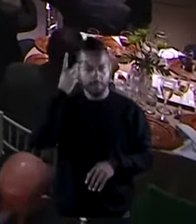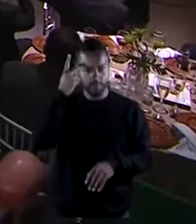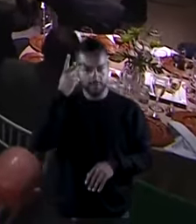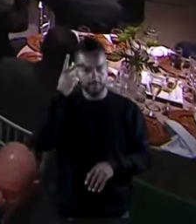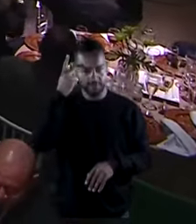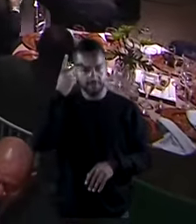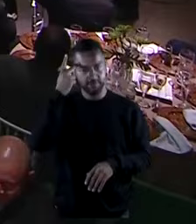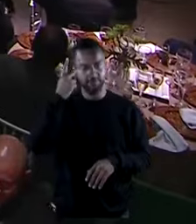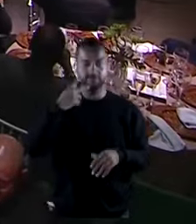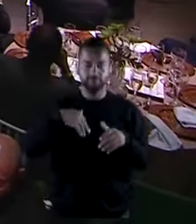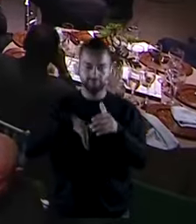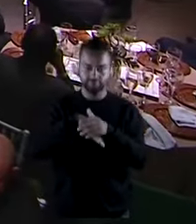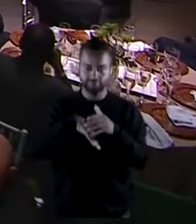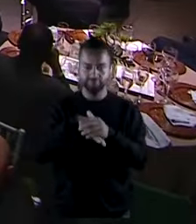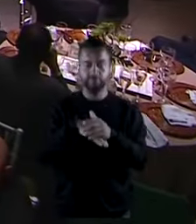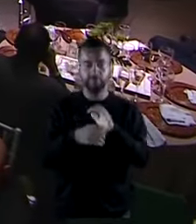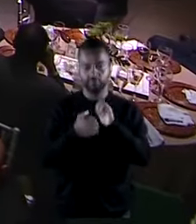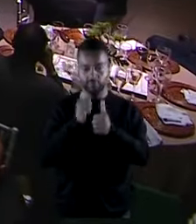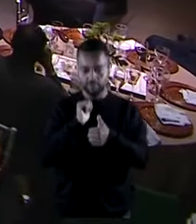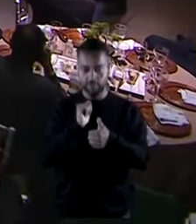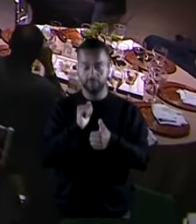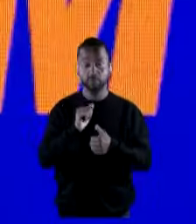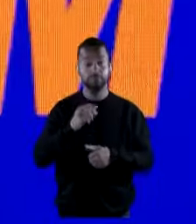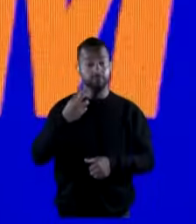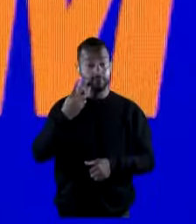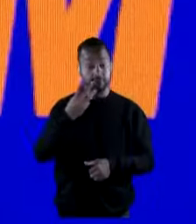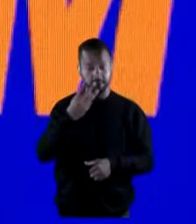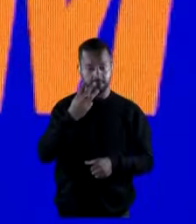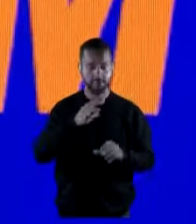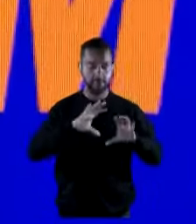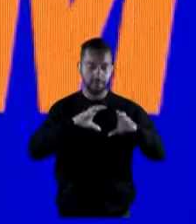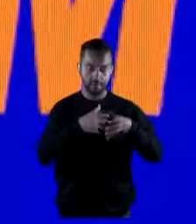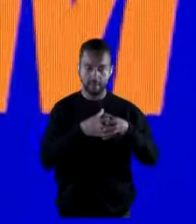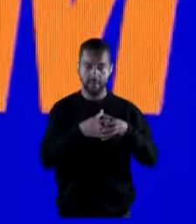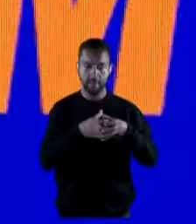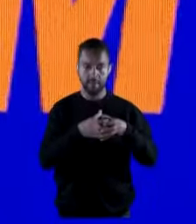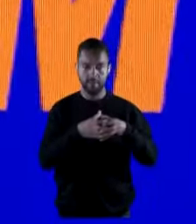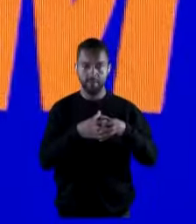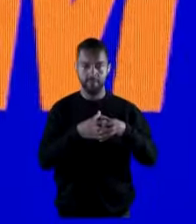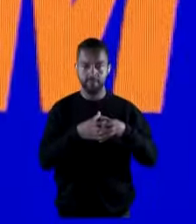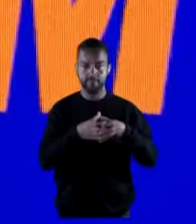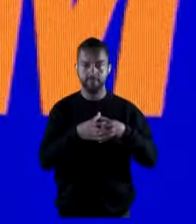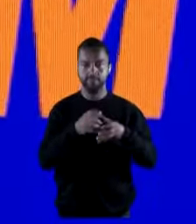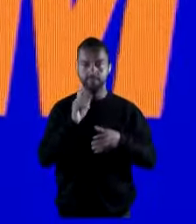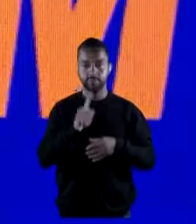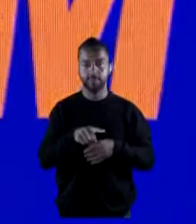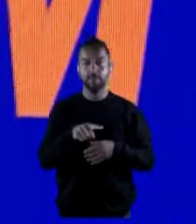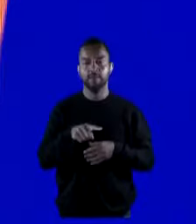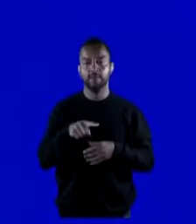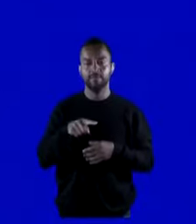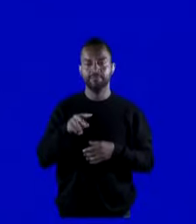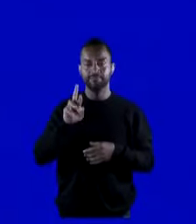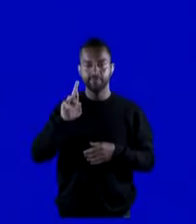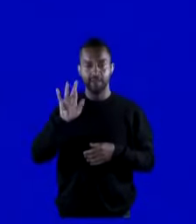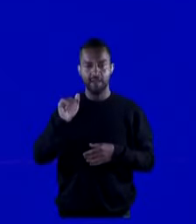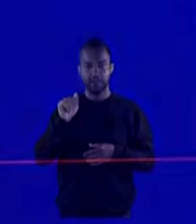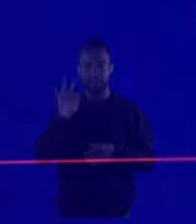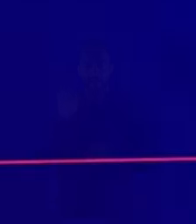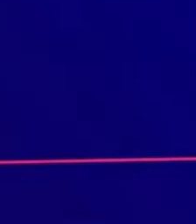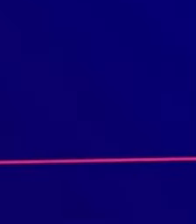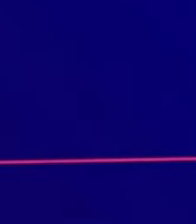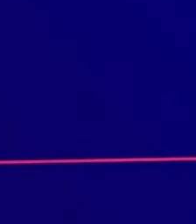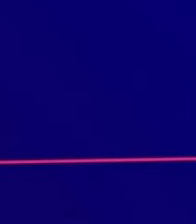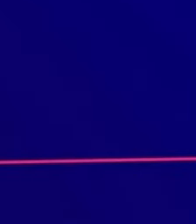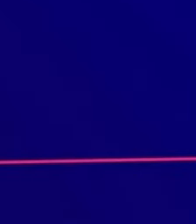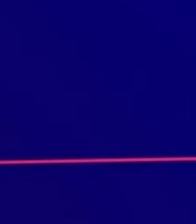E a equipe que foi considerada a terceira melhor do campeonato é árbitro Rafael Klaus, além do assistente